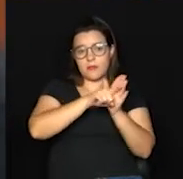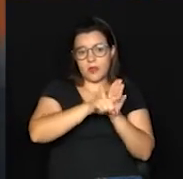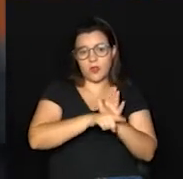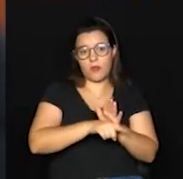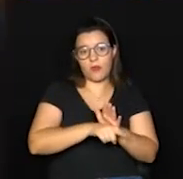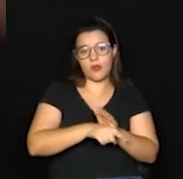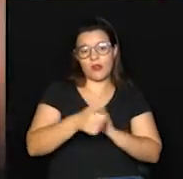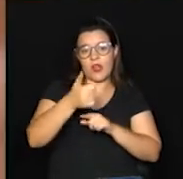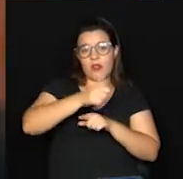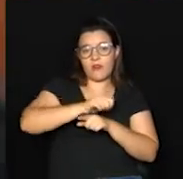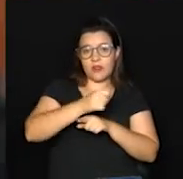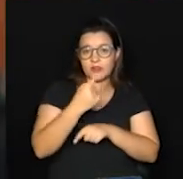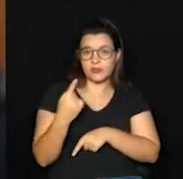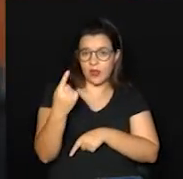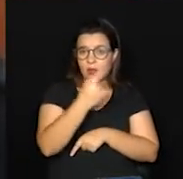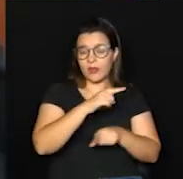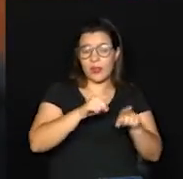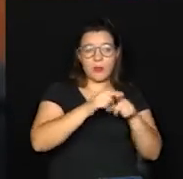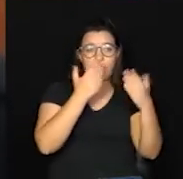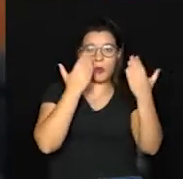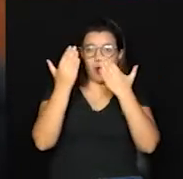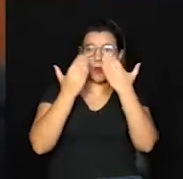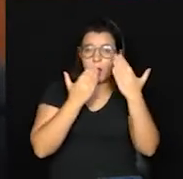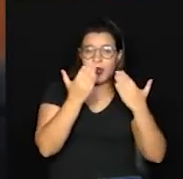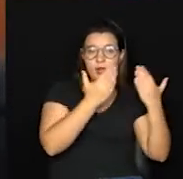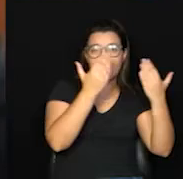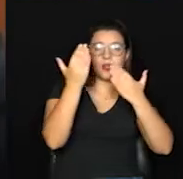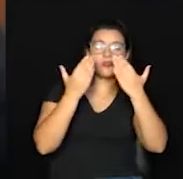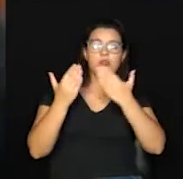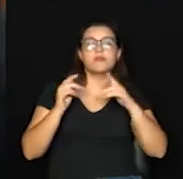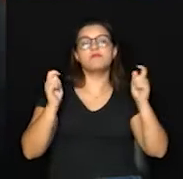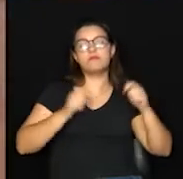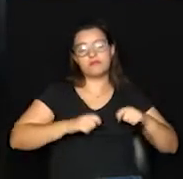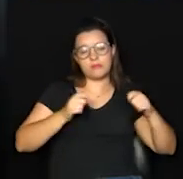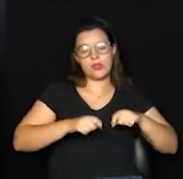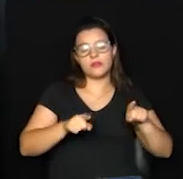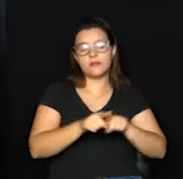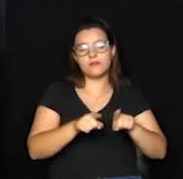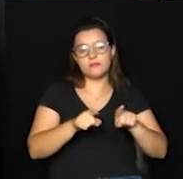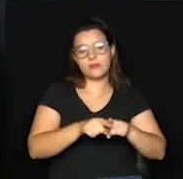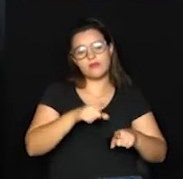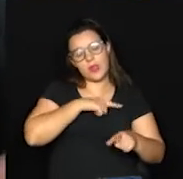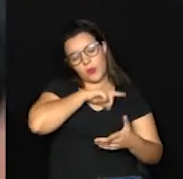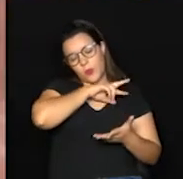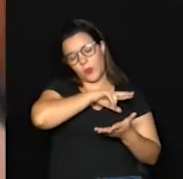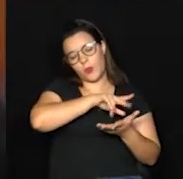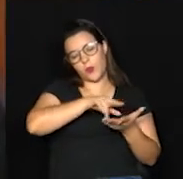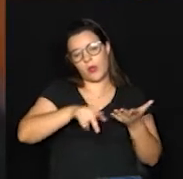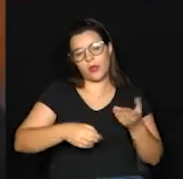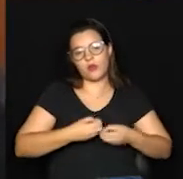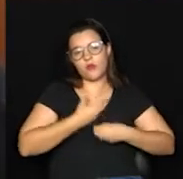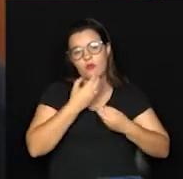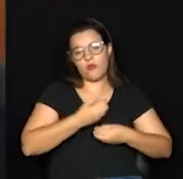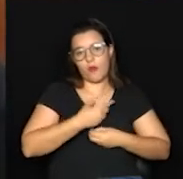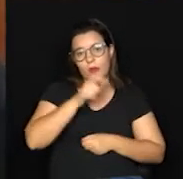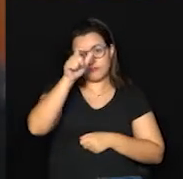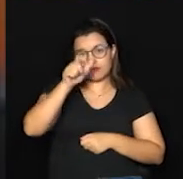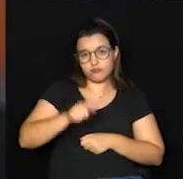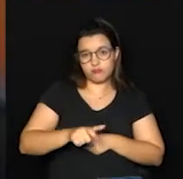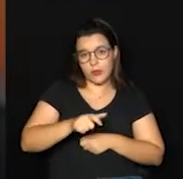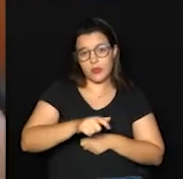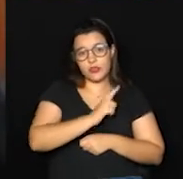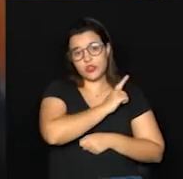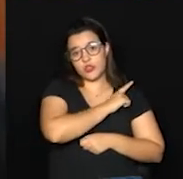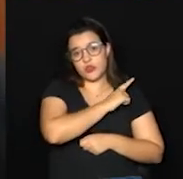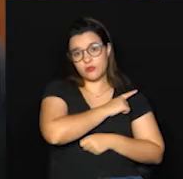individualmente, mas também em conjunto, né, fazendo comparações. São várias informações que o gestor público tem em mãos.